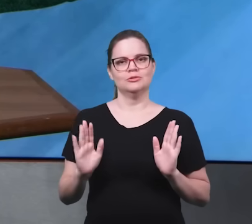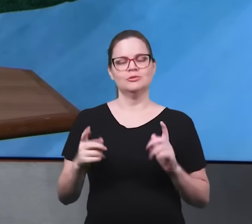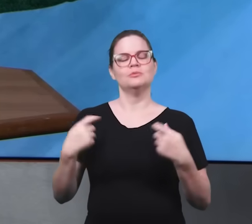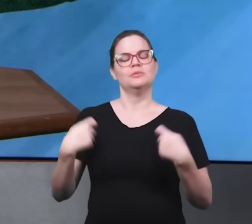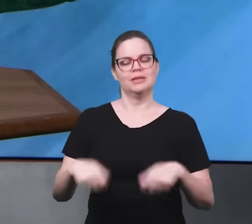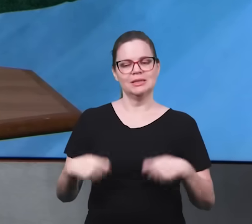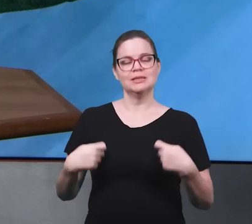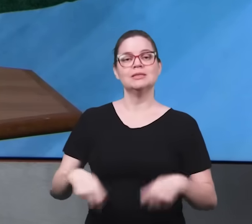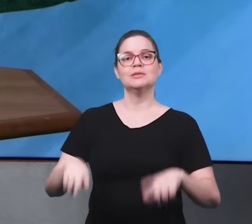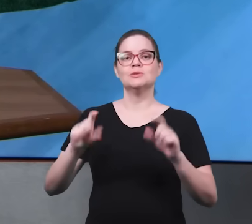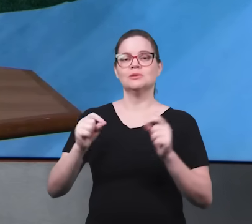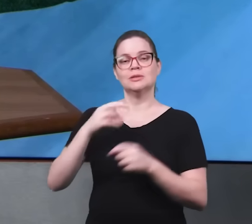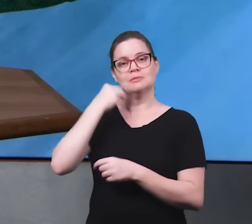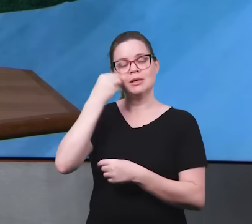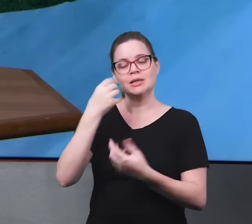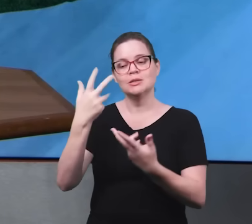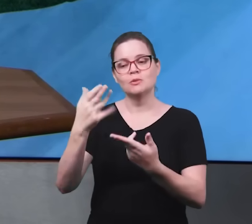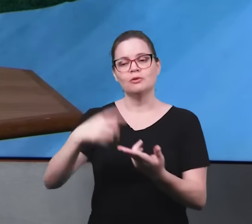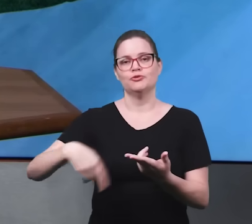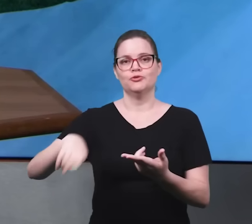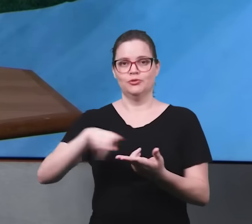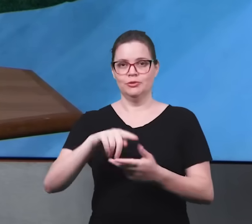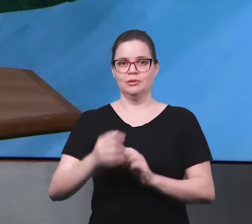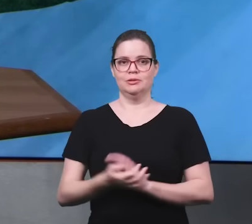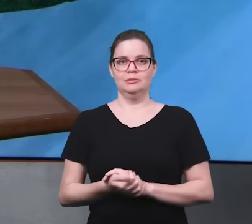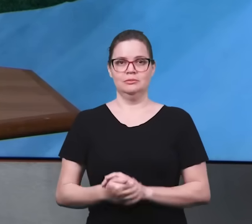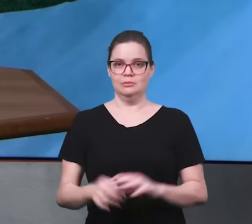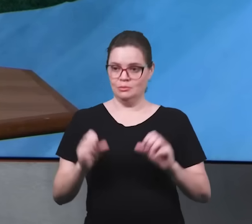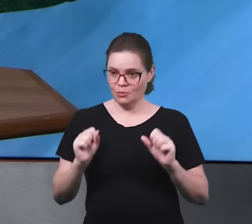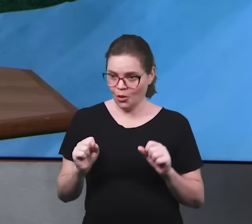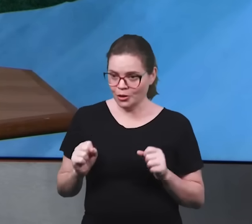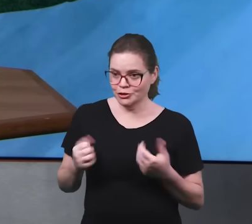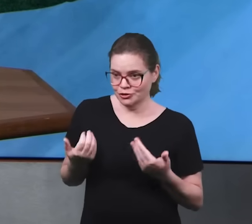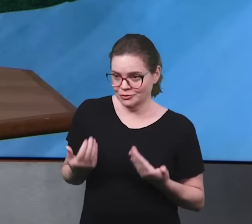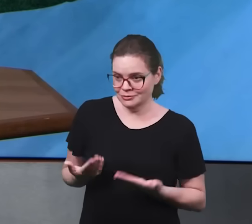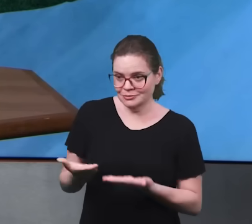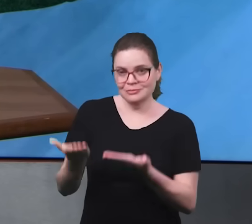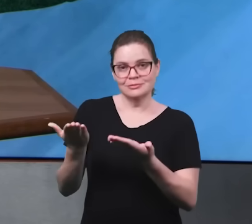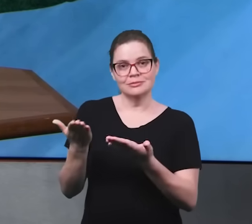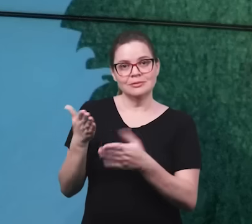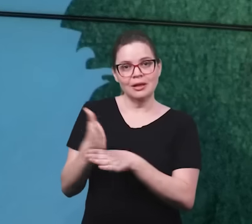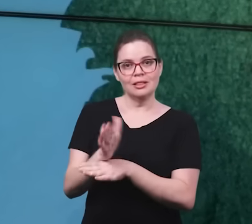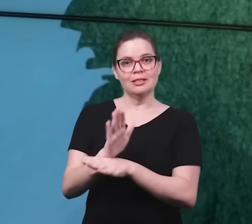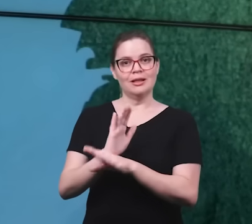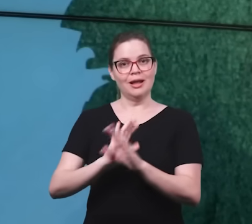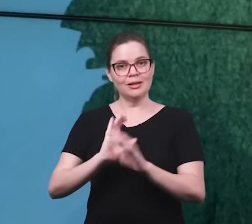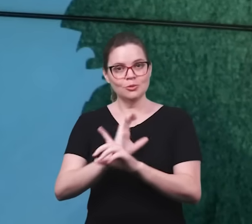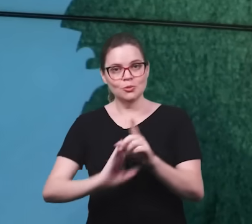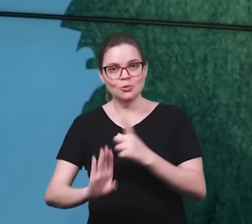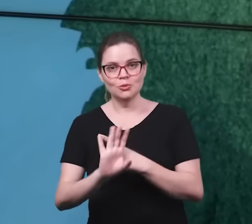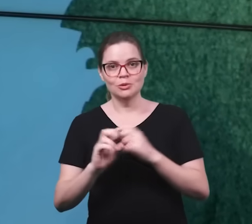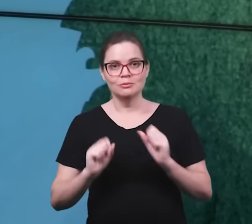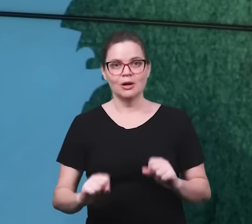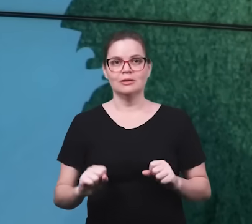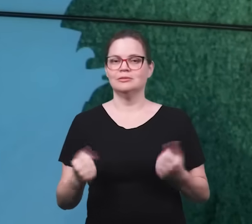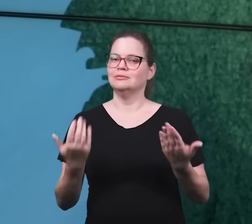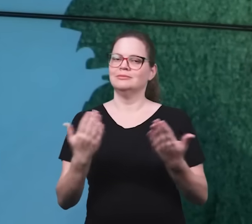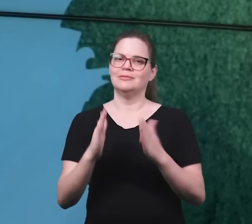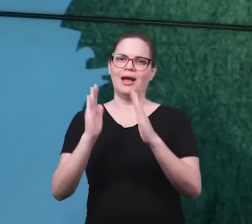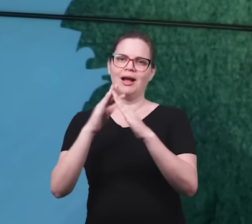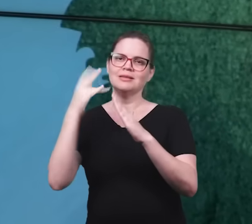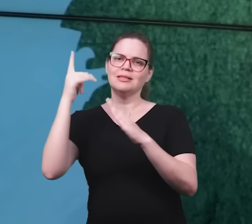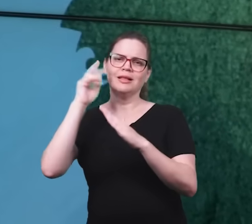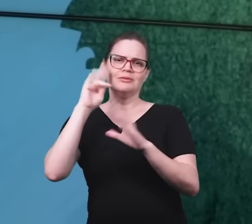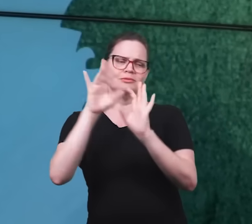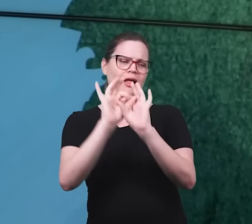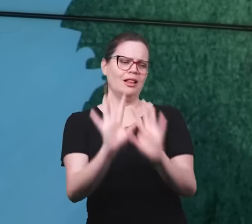queremos viver essa mesma experiência. Podemos entrar? Podemos entrar na casa do Senhor? A